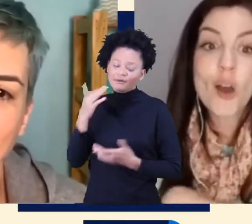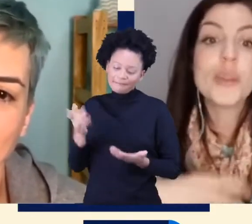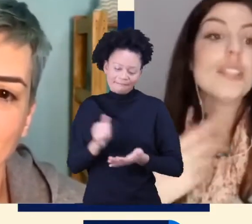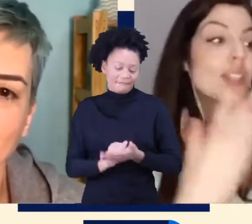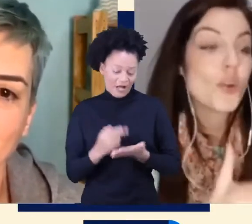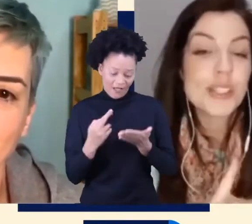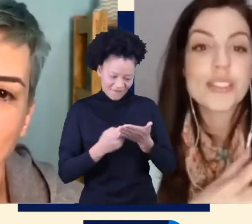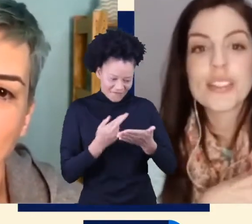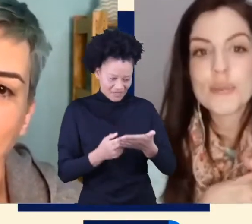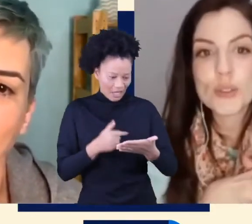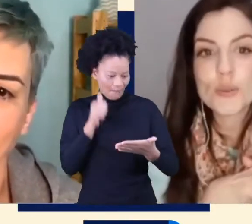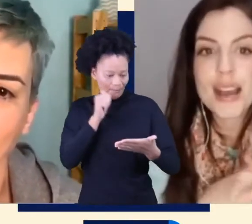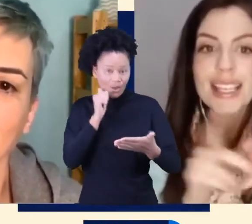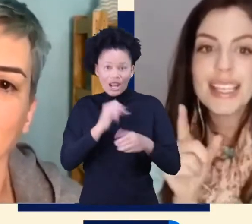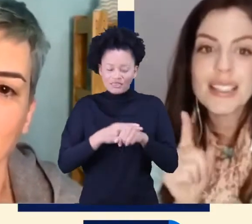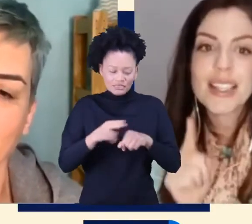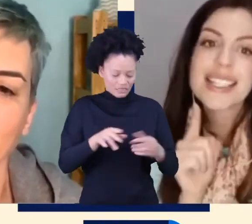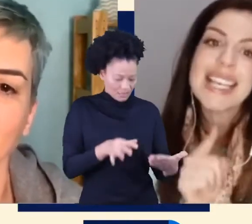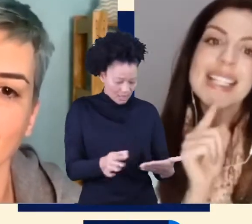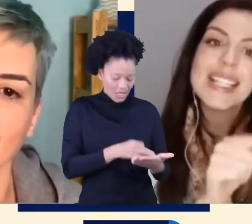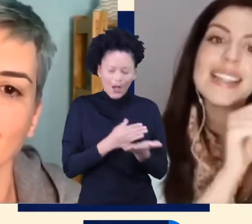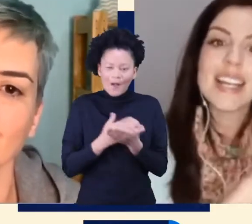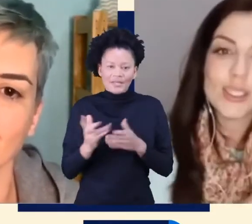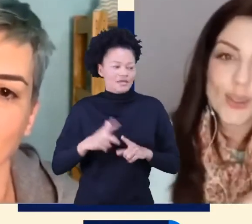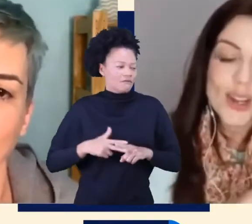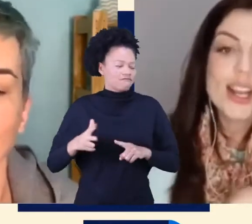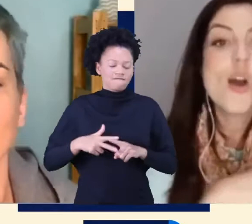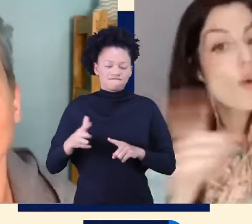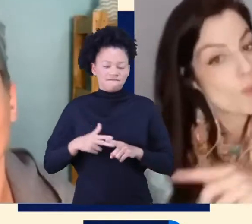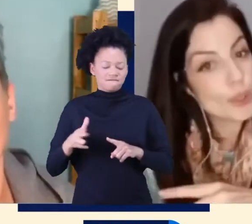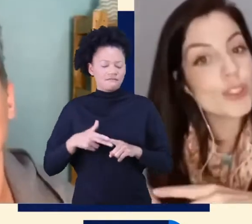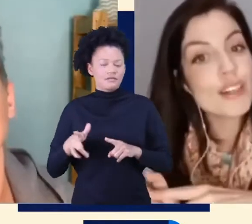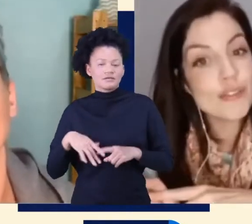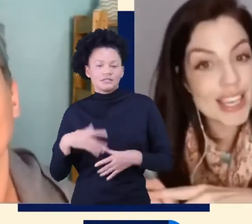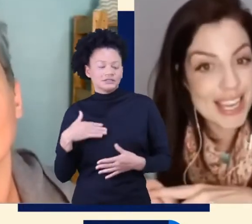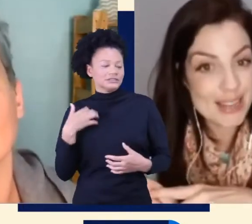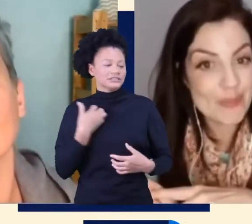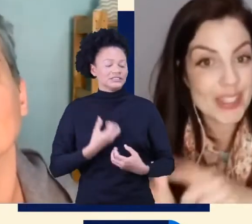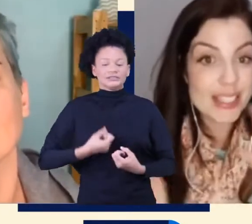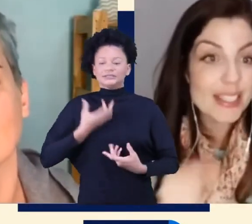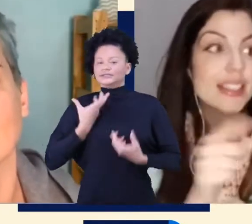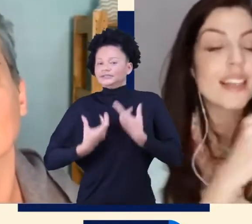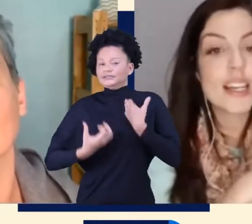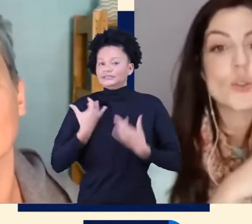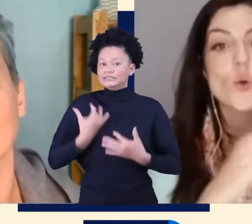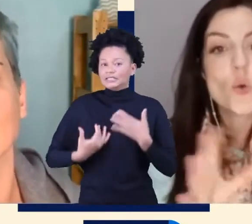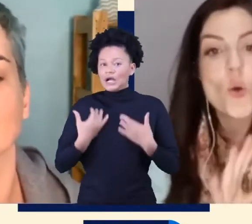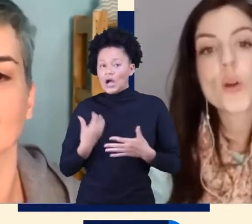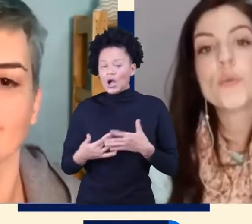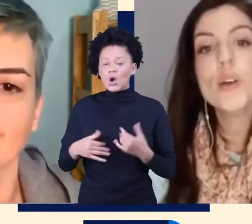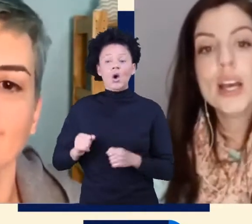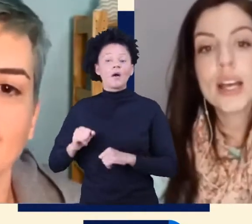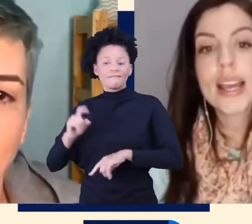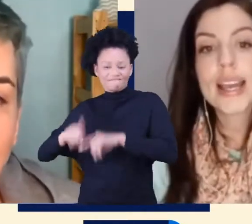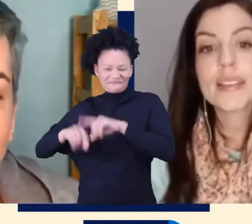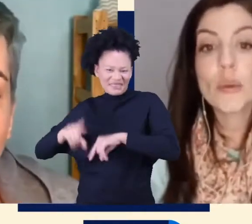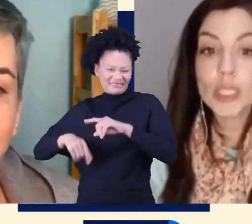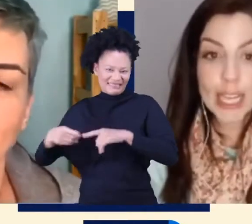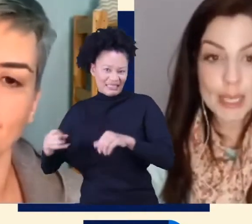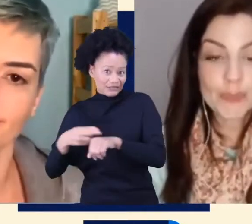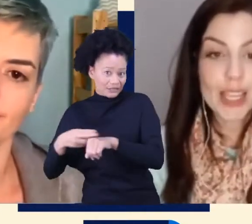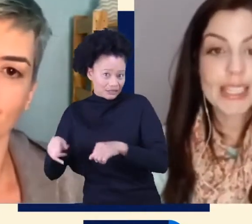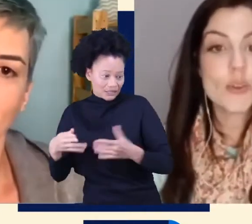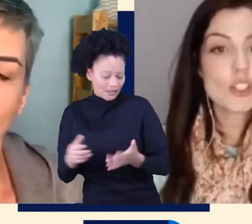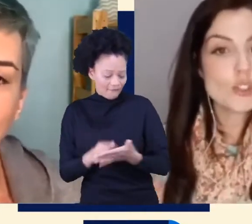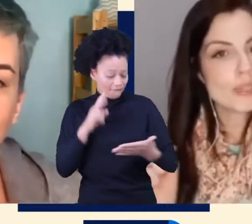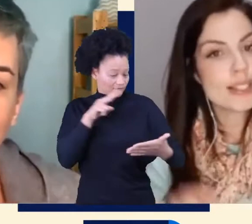virilidade. O menino está começando a se masturbar e ele está se excitando com pornografia, está se excitando com o corpo da